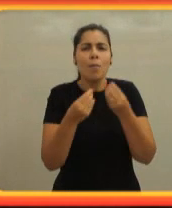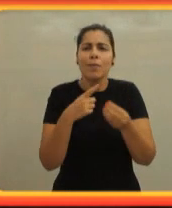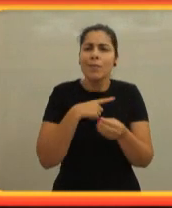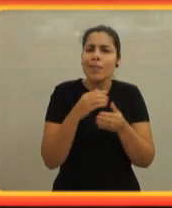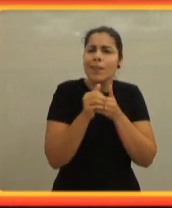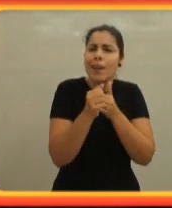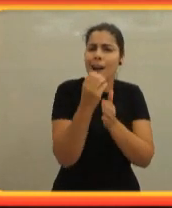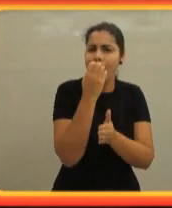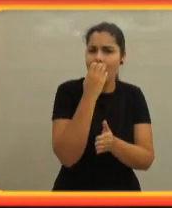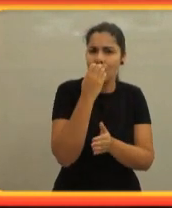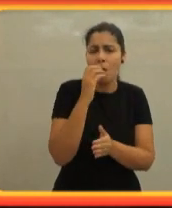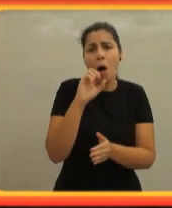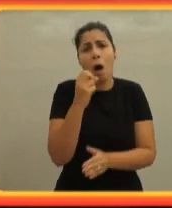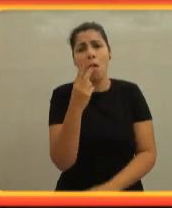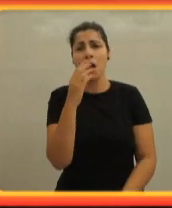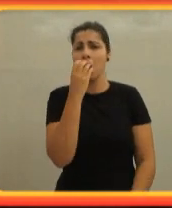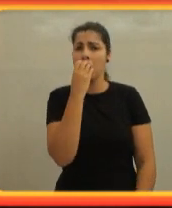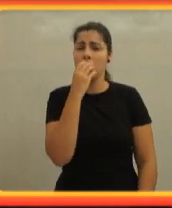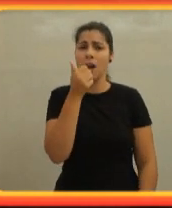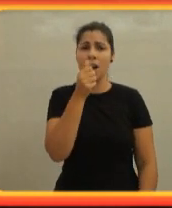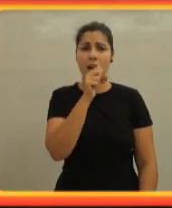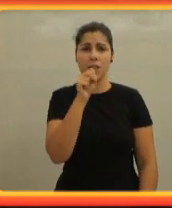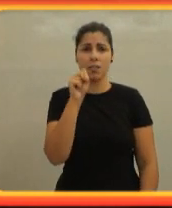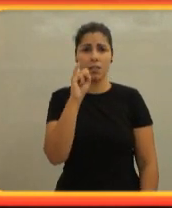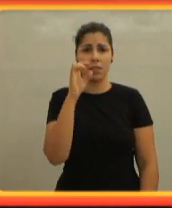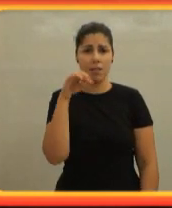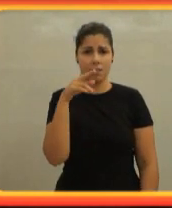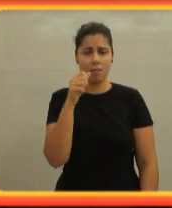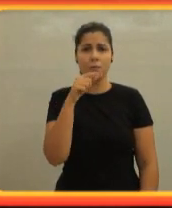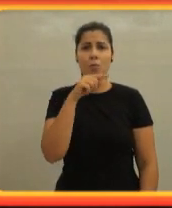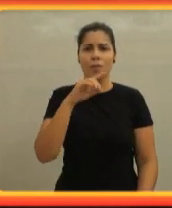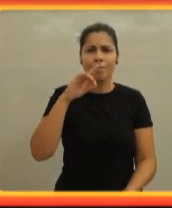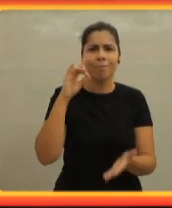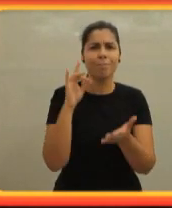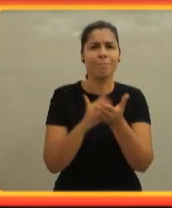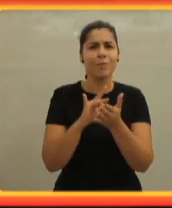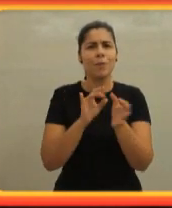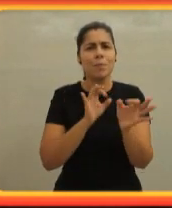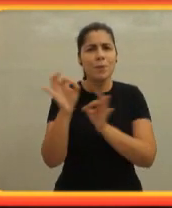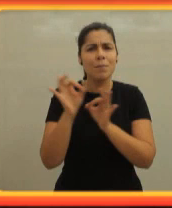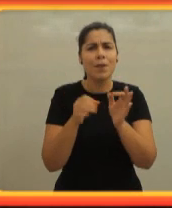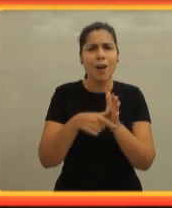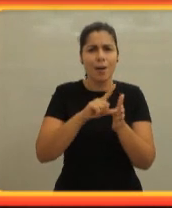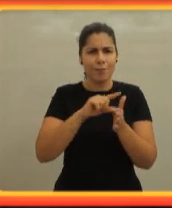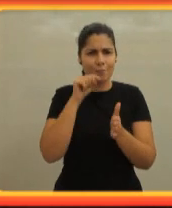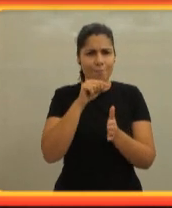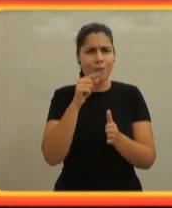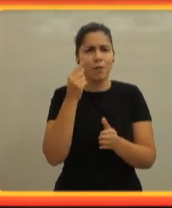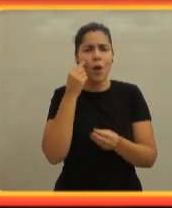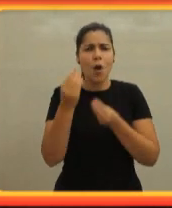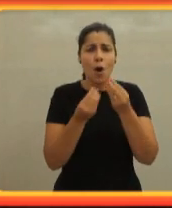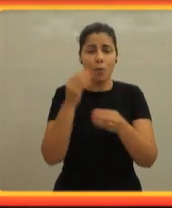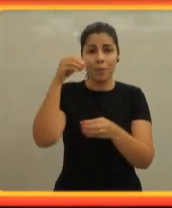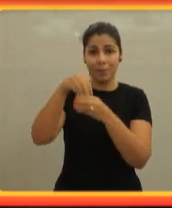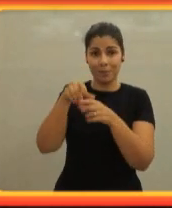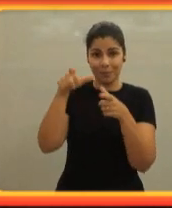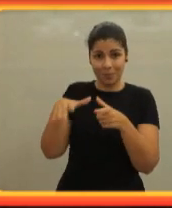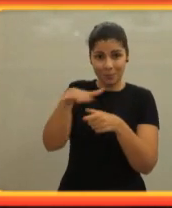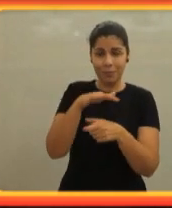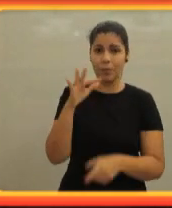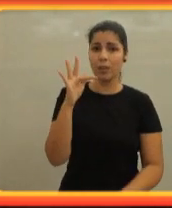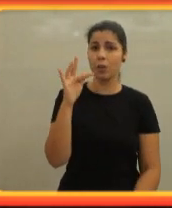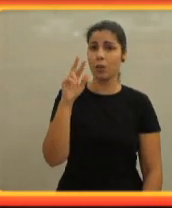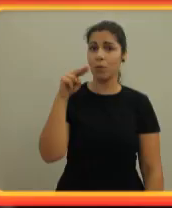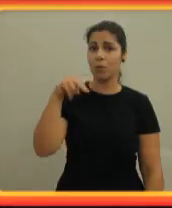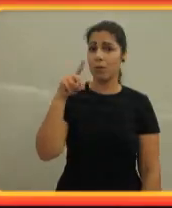de assistência. Se define... Que características têm como perro guia ou como perro